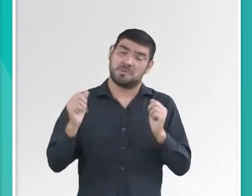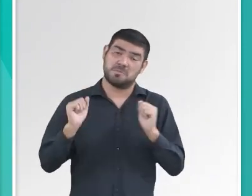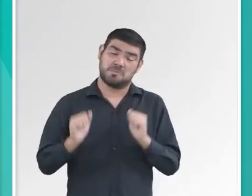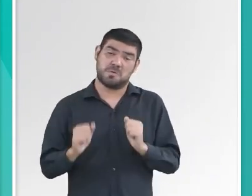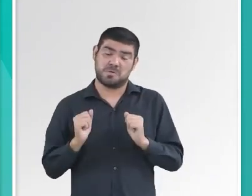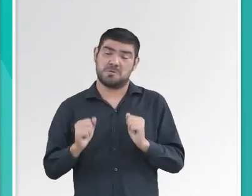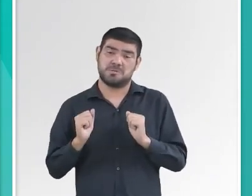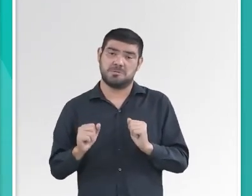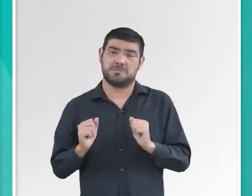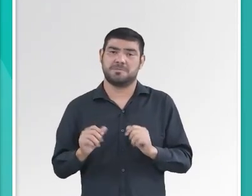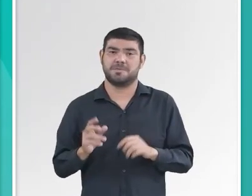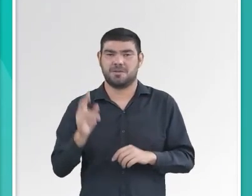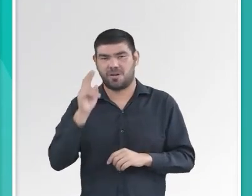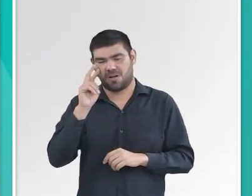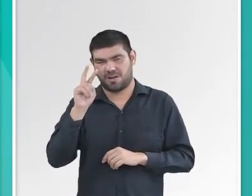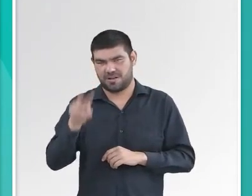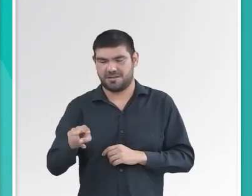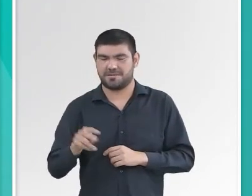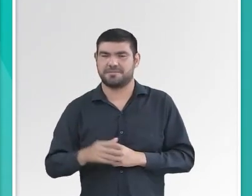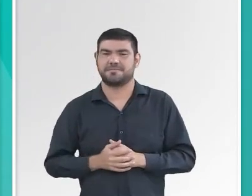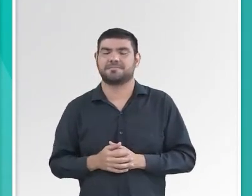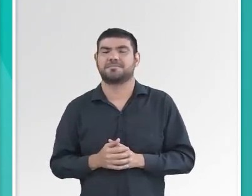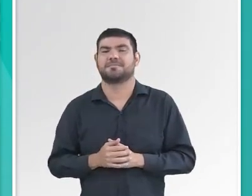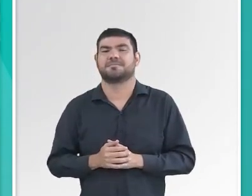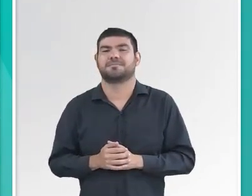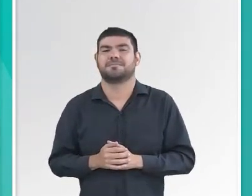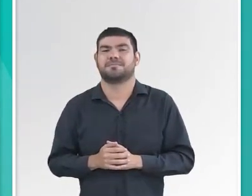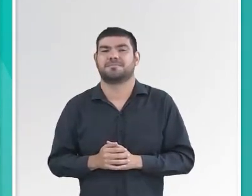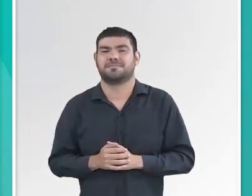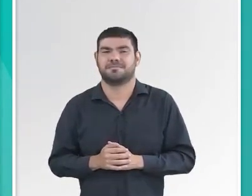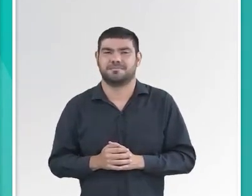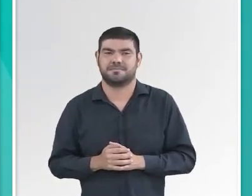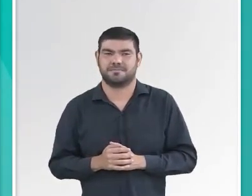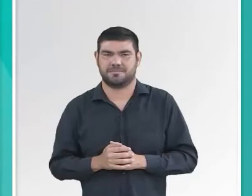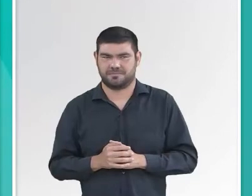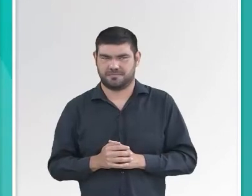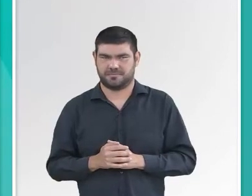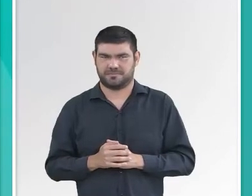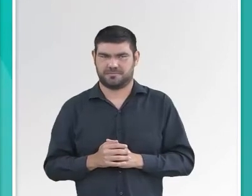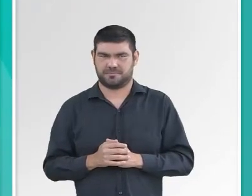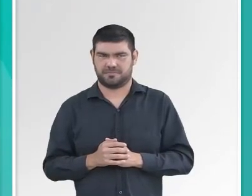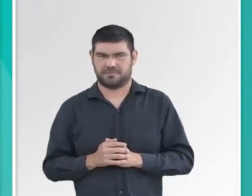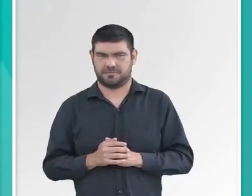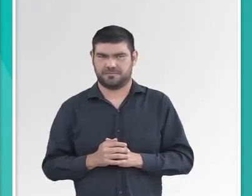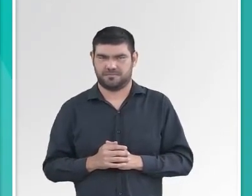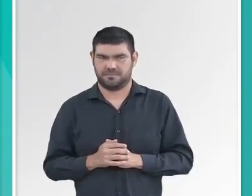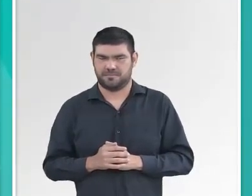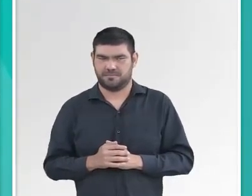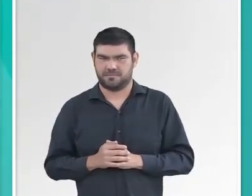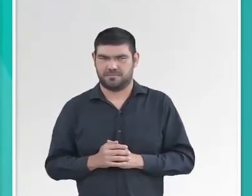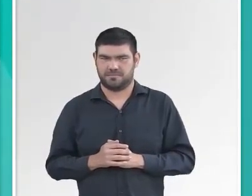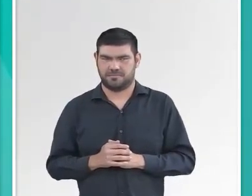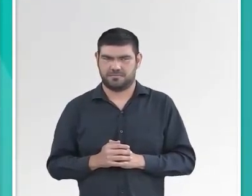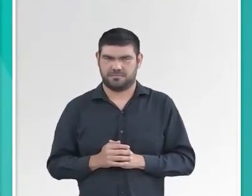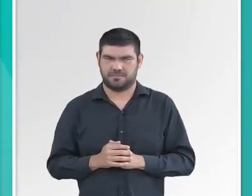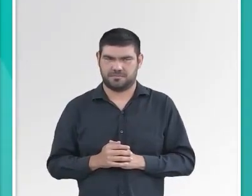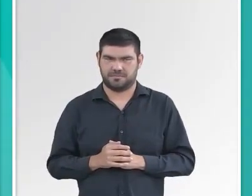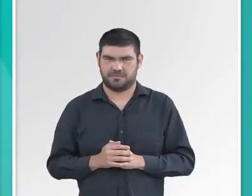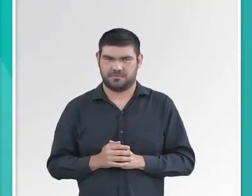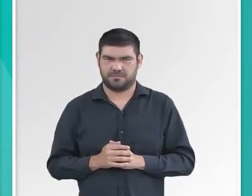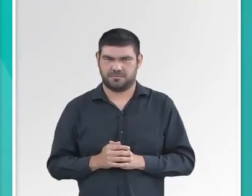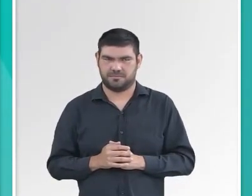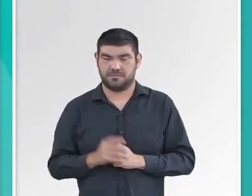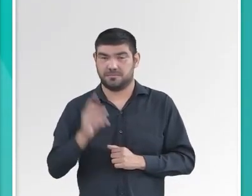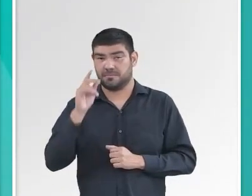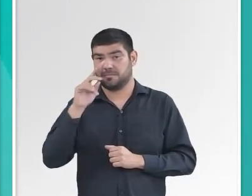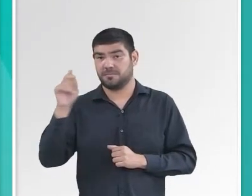para essas críticas. Olha como elas apareceram aqui no texto. Então, olha só. Vamos aqui observar, logo nesse